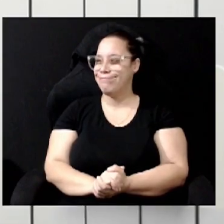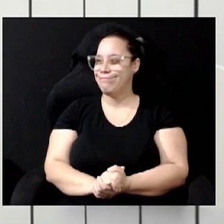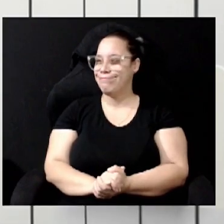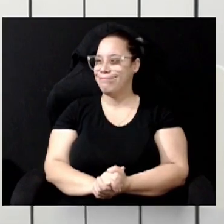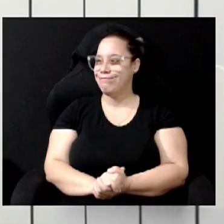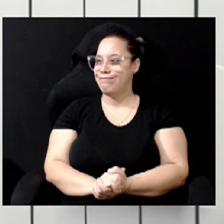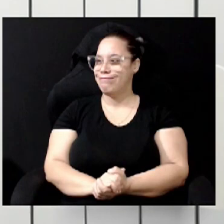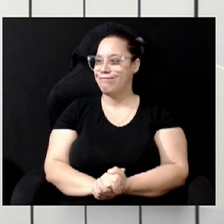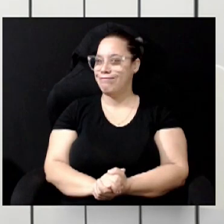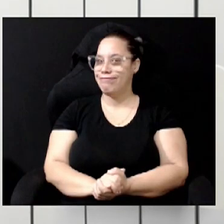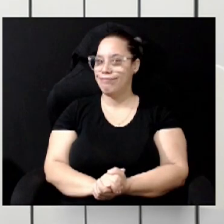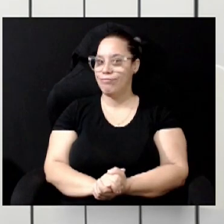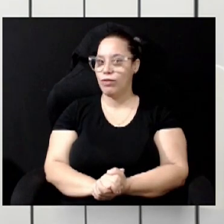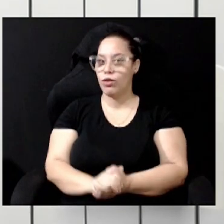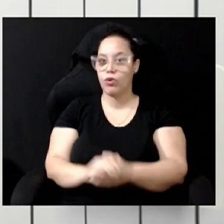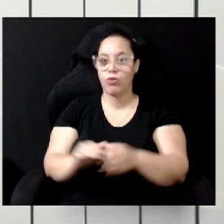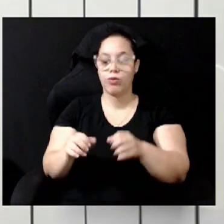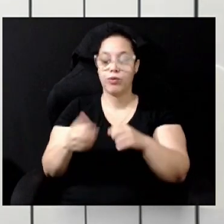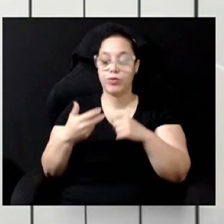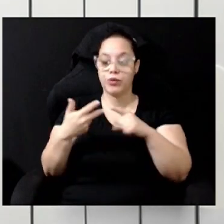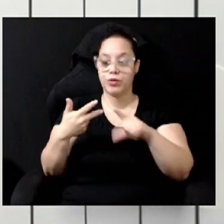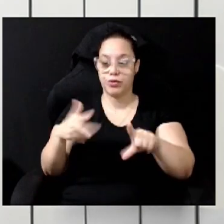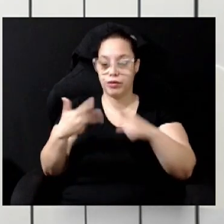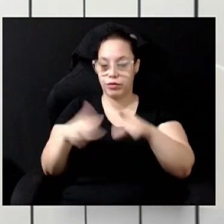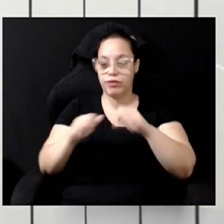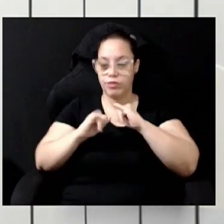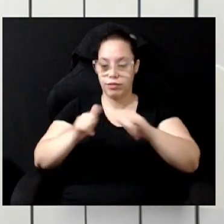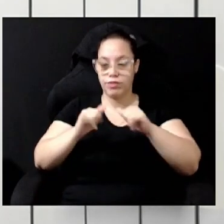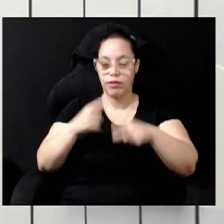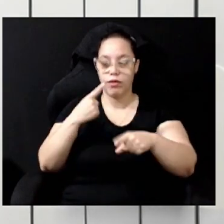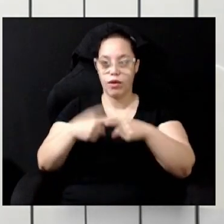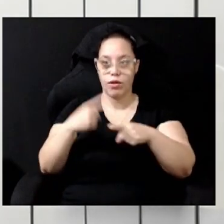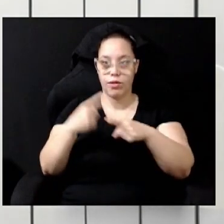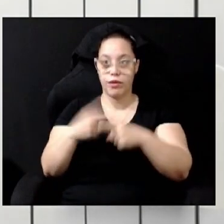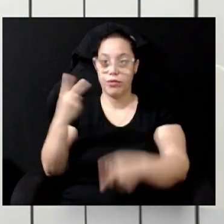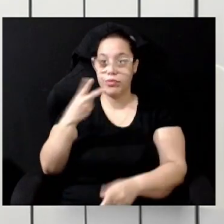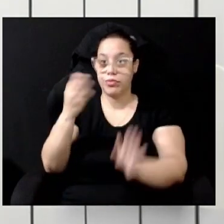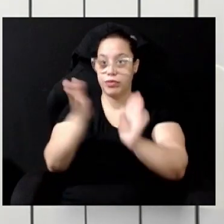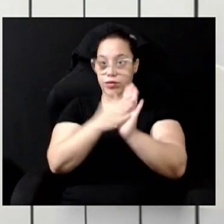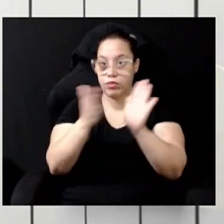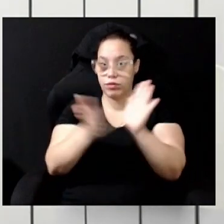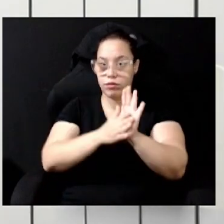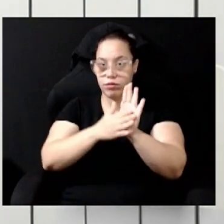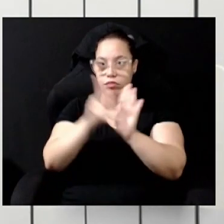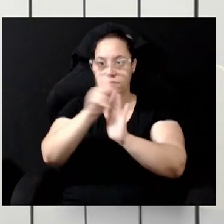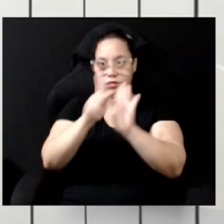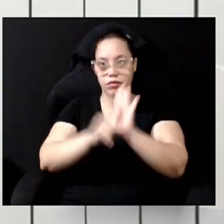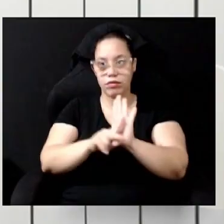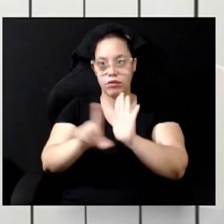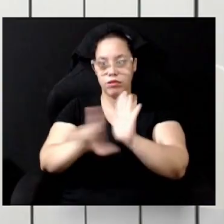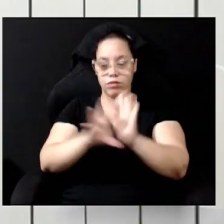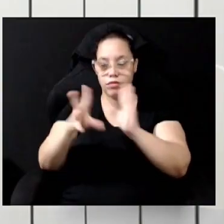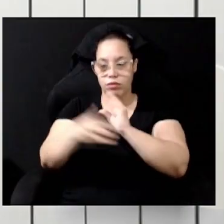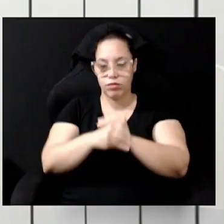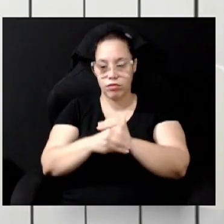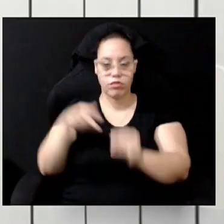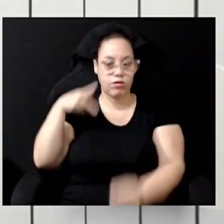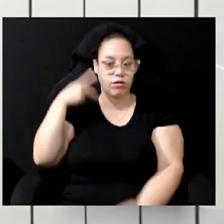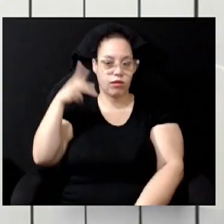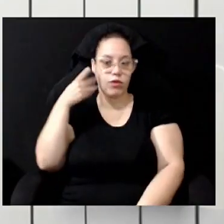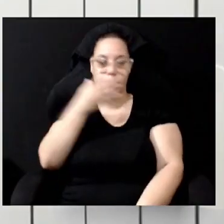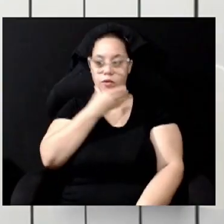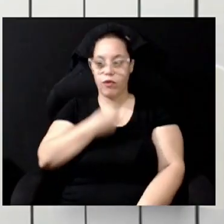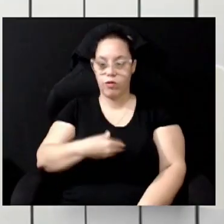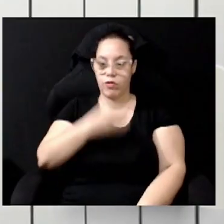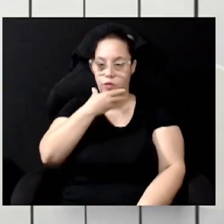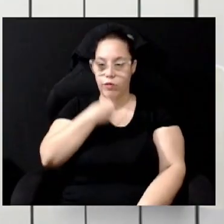Hora das notícias do Legislativo, porque 2 propostas de projetos de lei complementar do vereador Carmo Luiz pedem